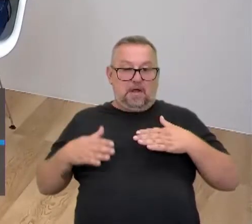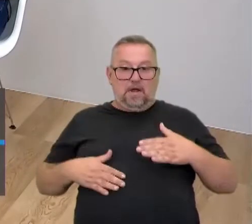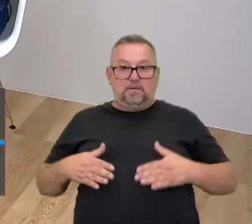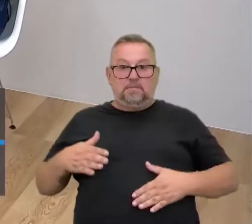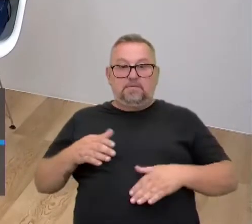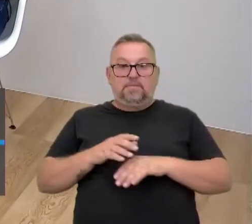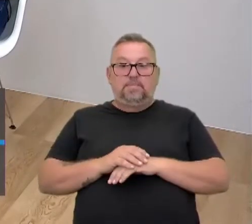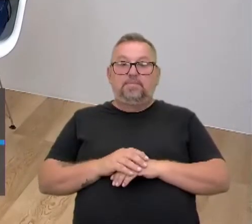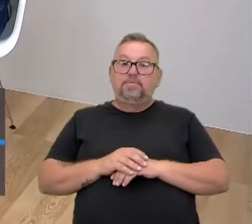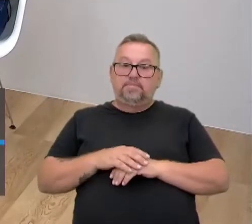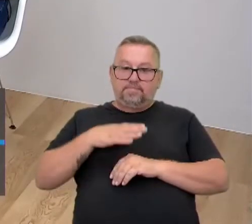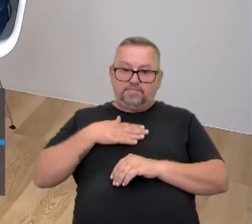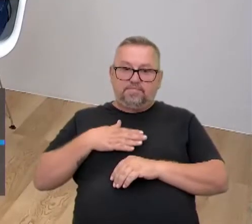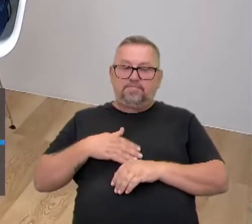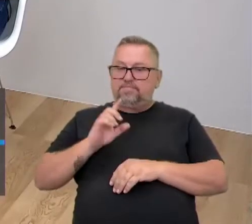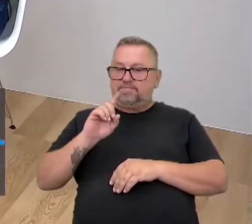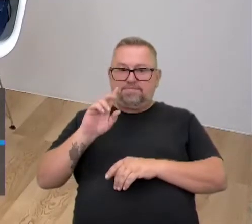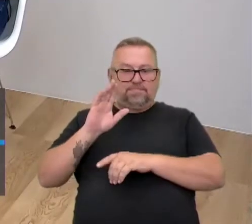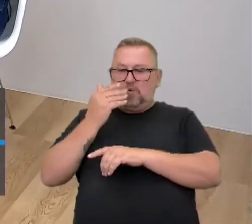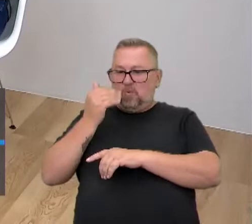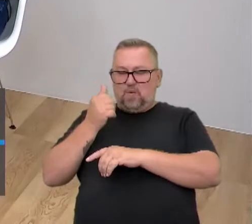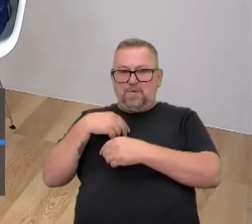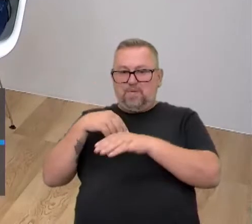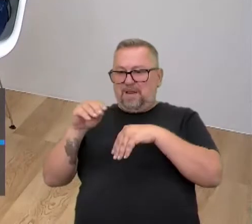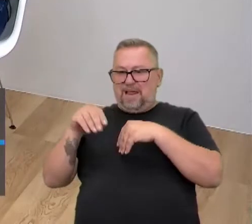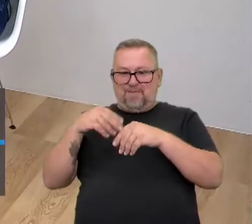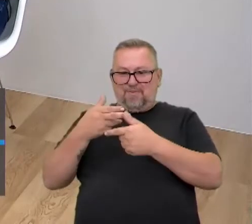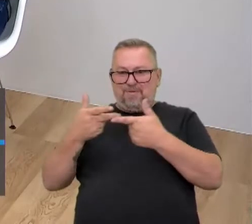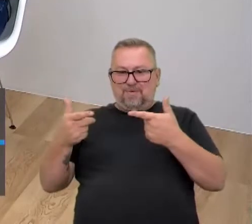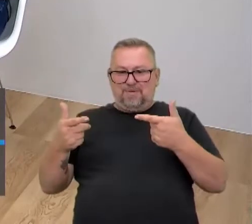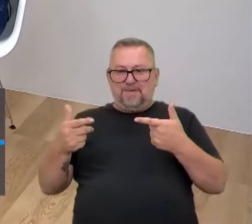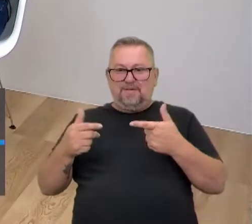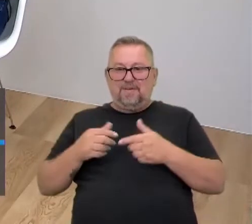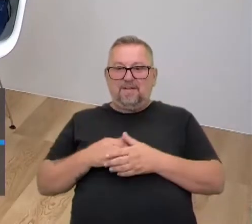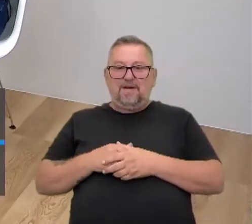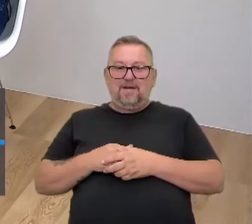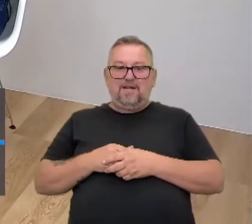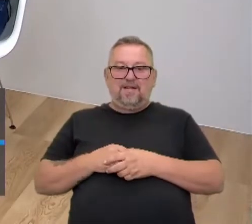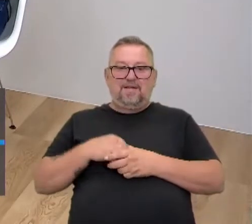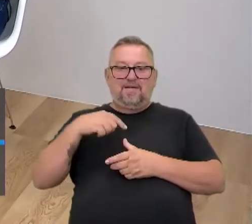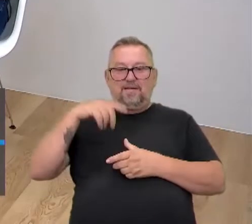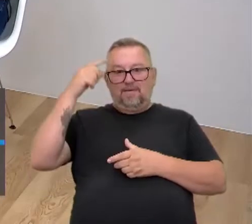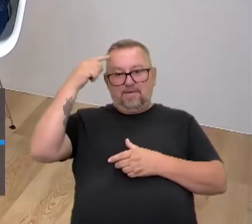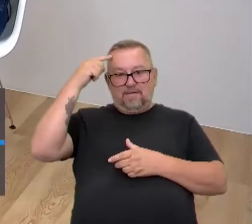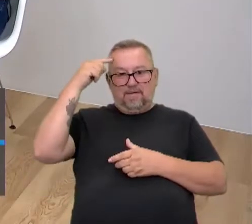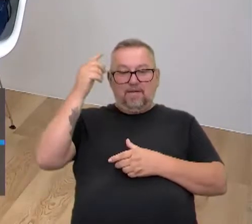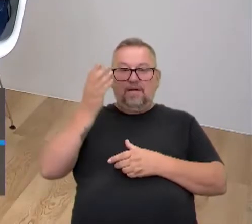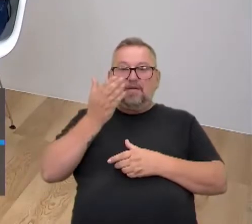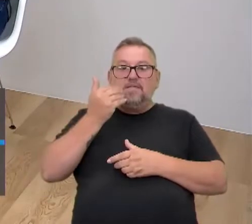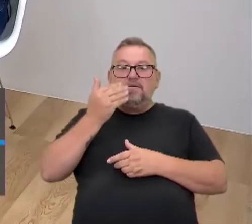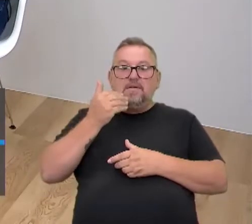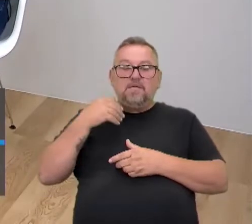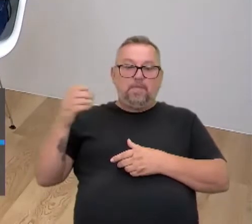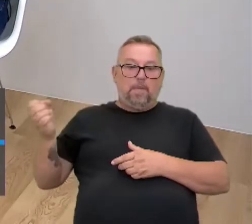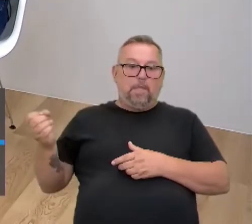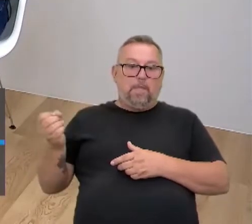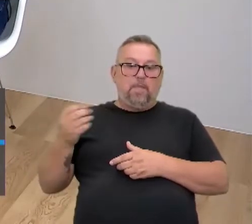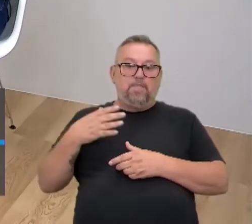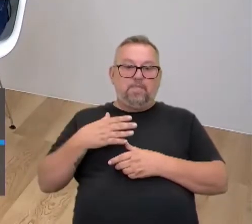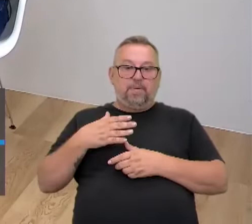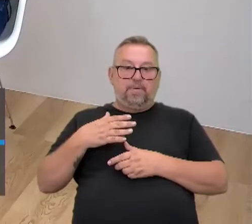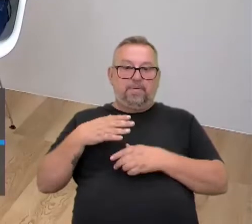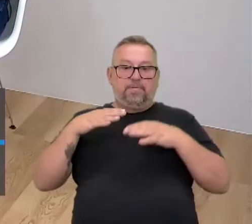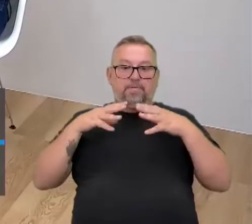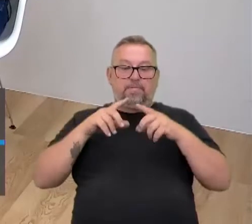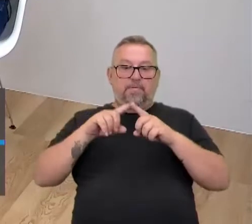novo, nós não fomos criados para comer coisas sintéticas. Claro, e se a gente pensar na alimentação contemporânea, indo para a